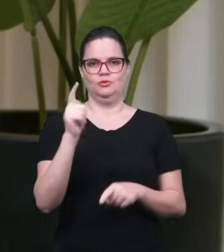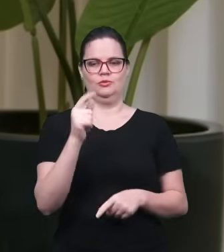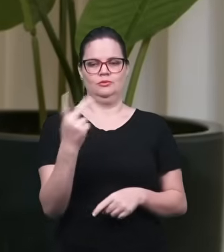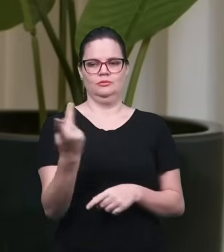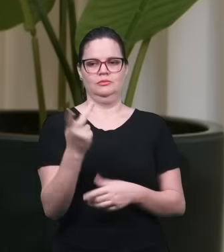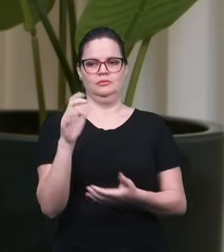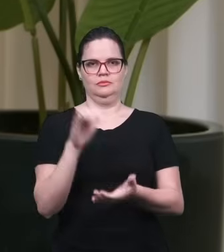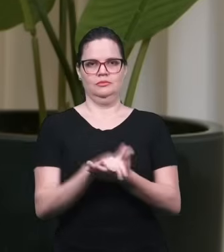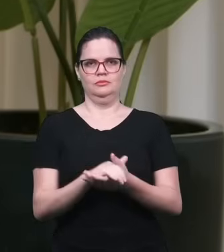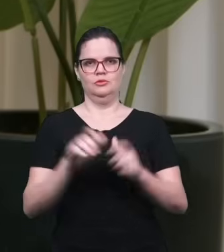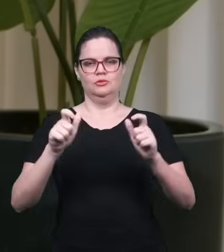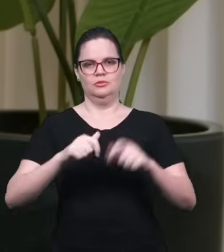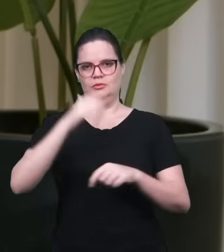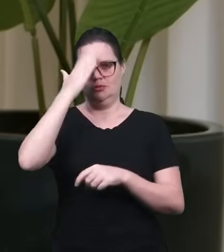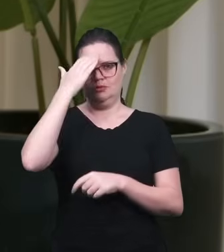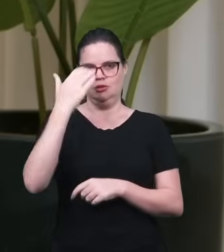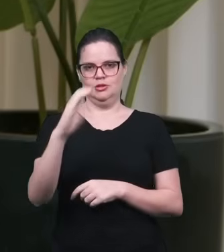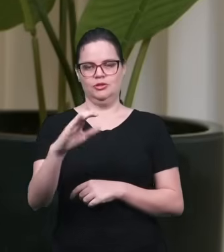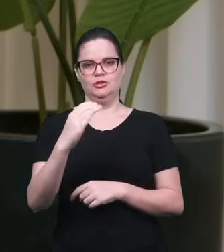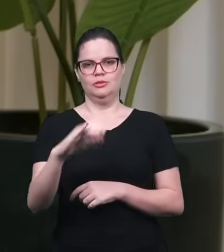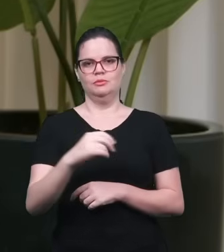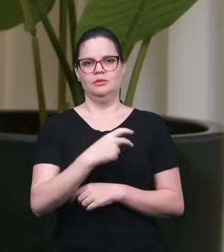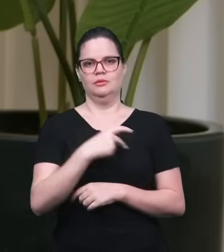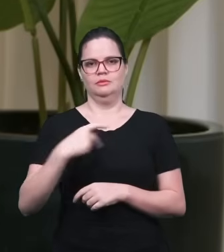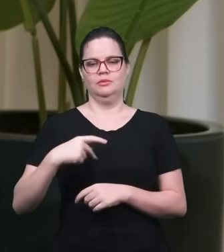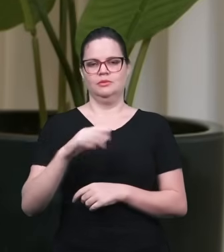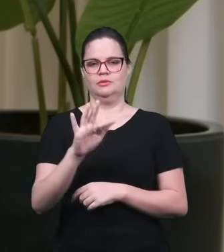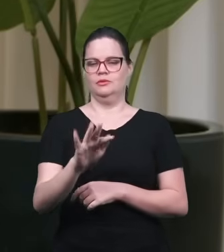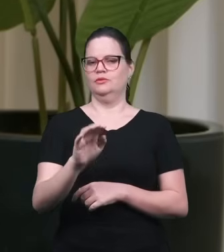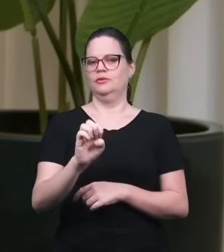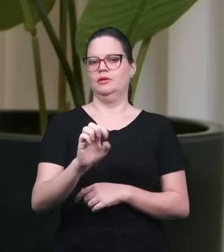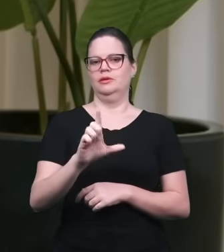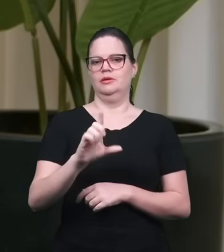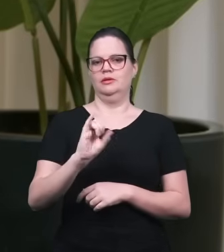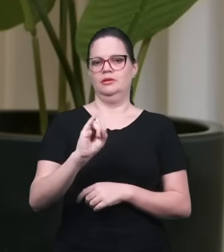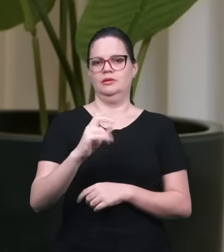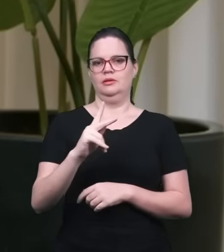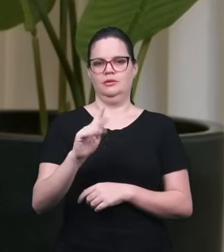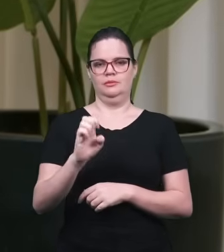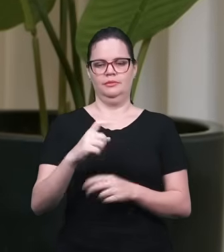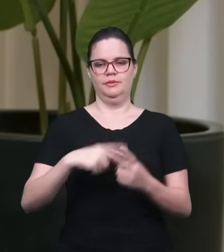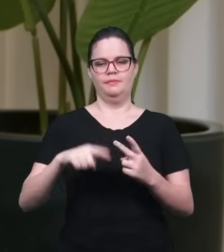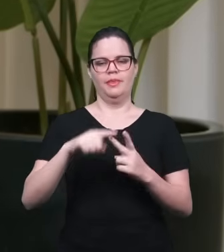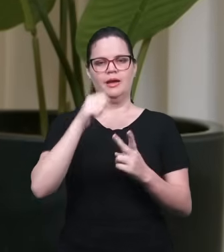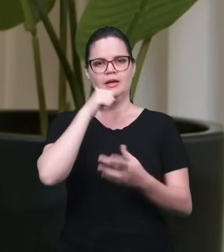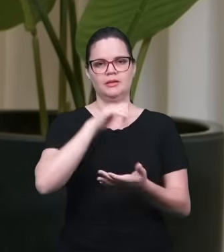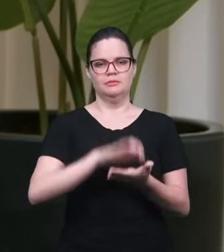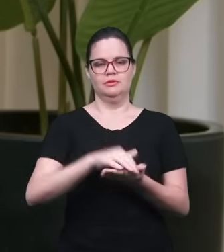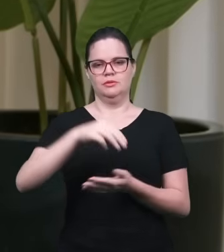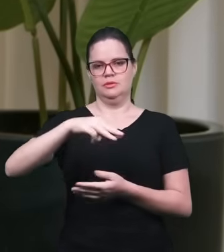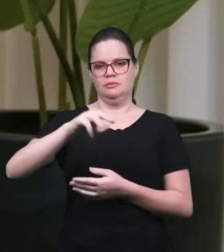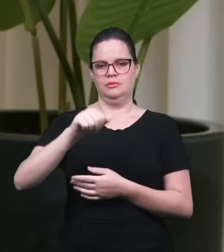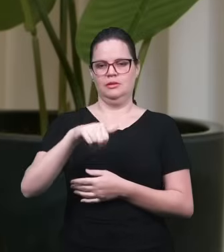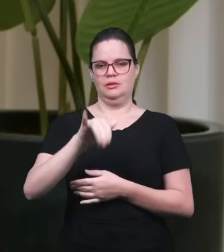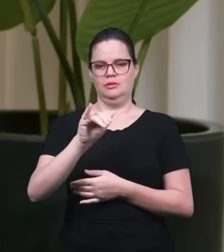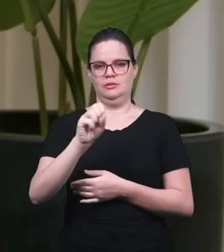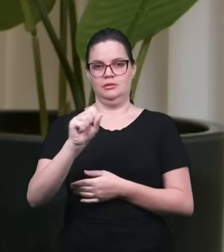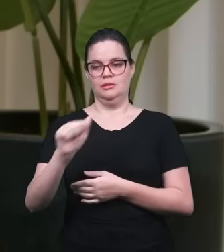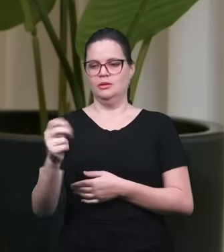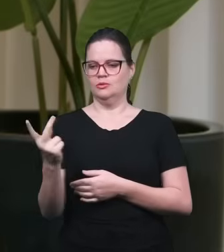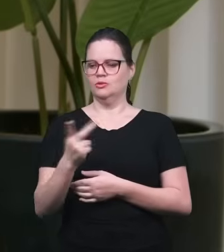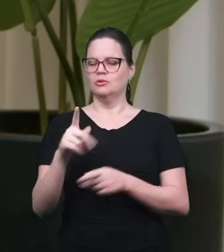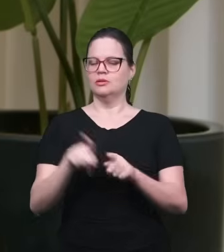casal lá de Curitiba, é o nosso querido pastor Felipe e sua esposa Maísa. Eles têm também um